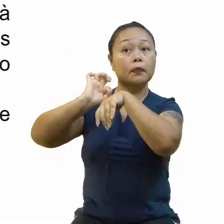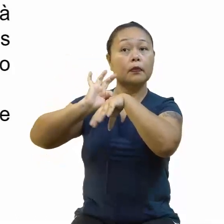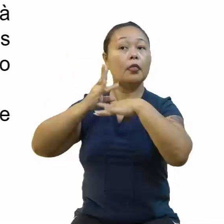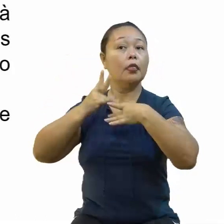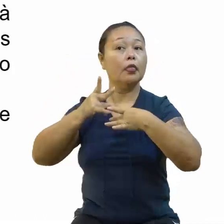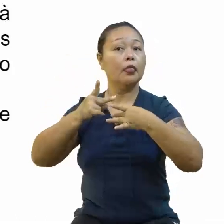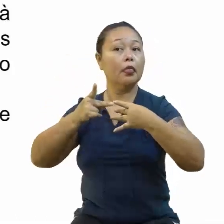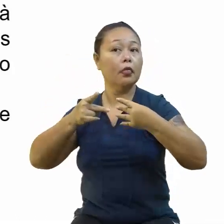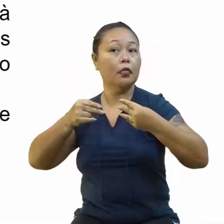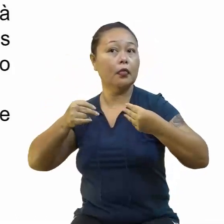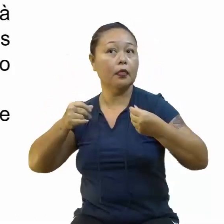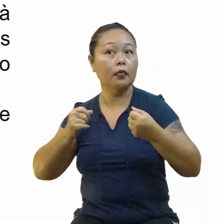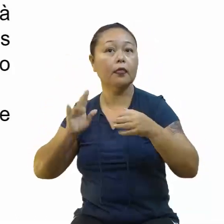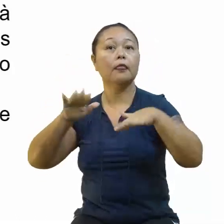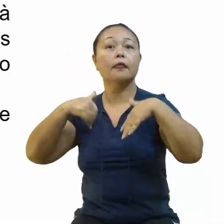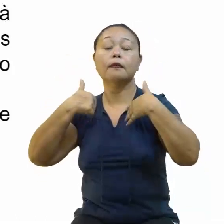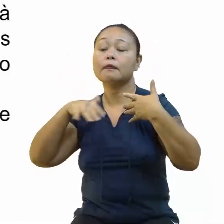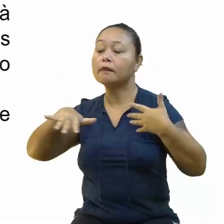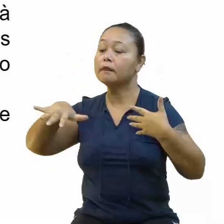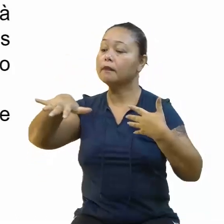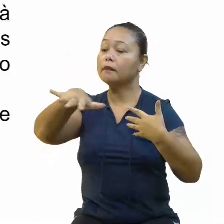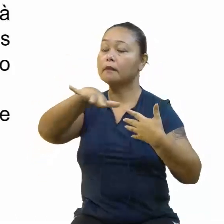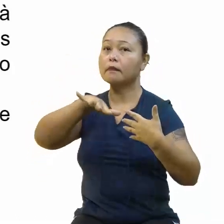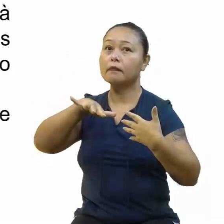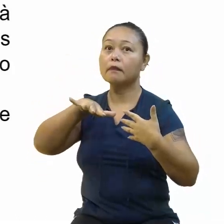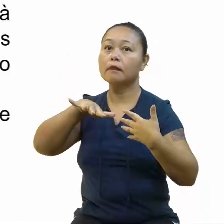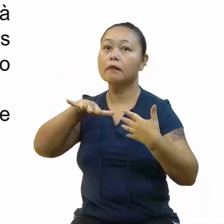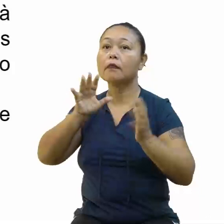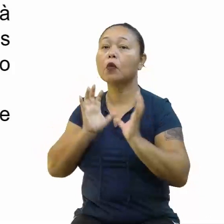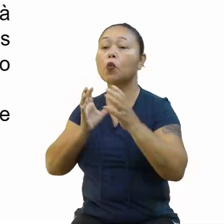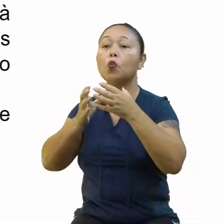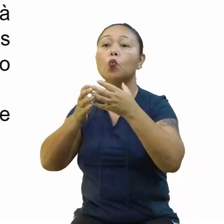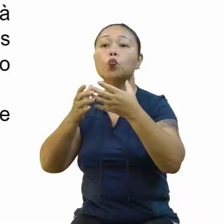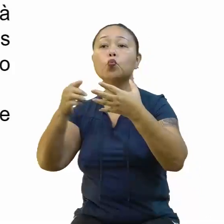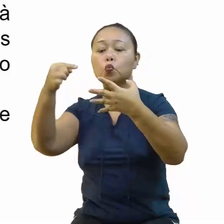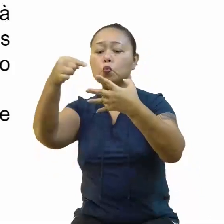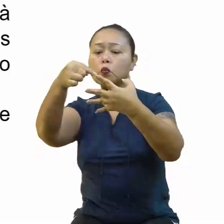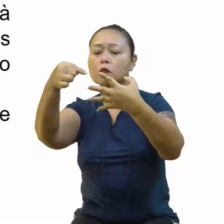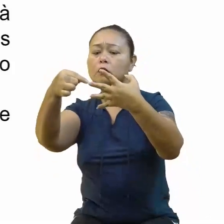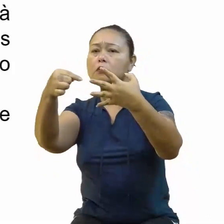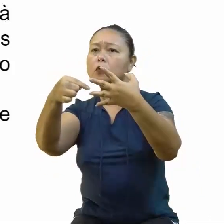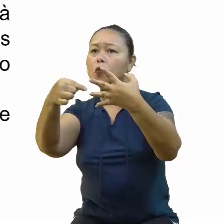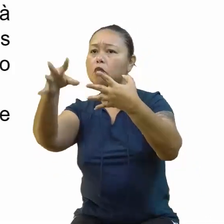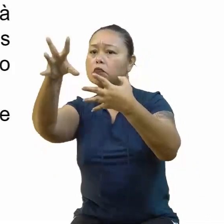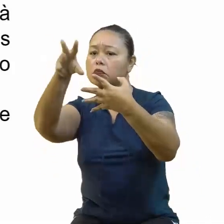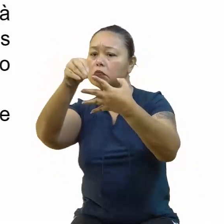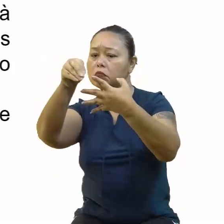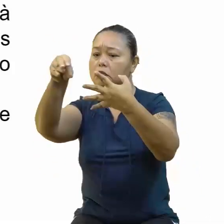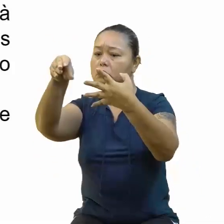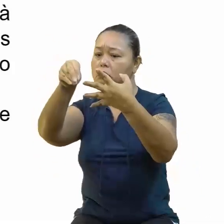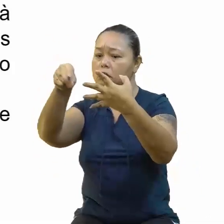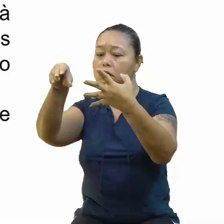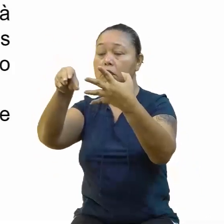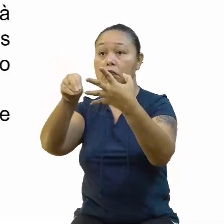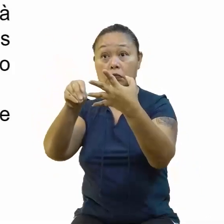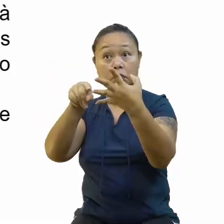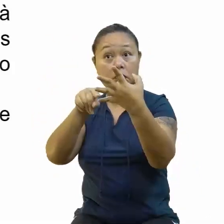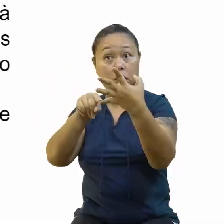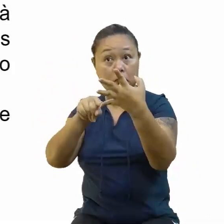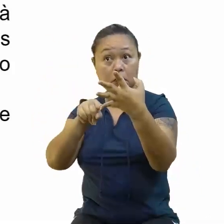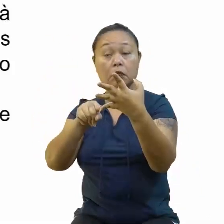crônico-degenerativas são aquelas que, aliadas a um conjunto de fatores de